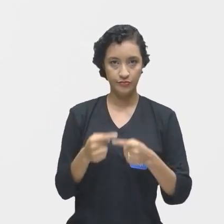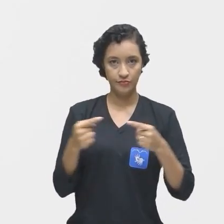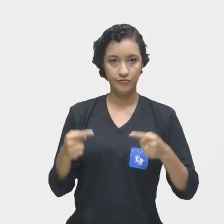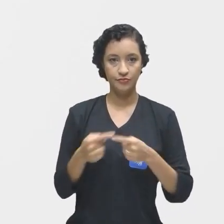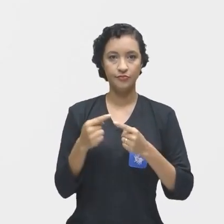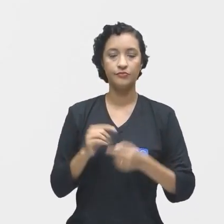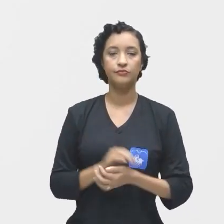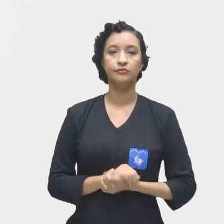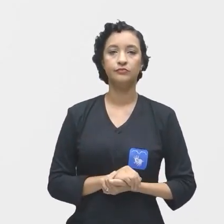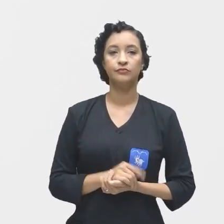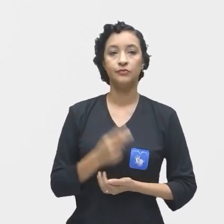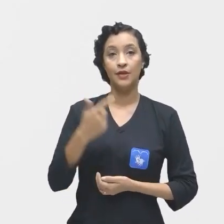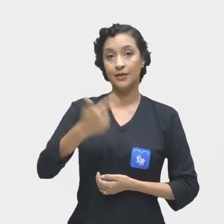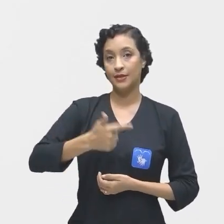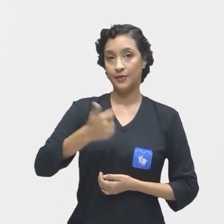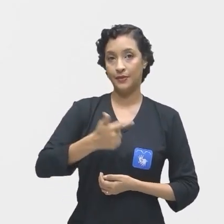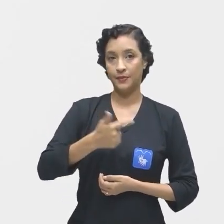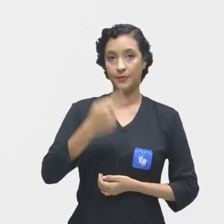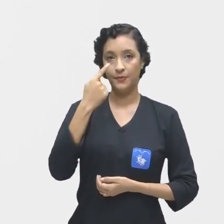para a segunda questão.